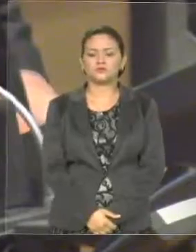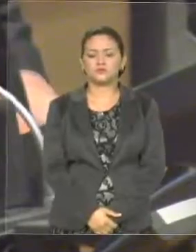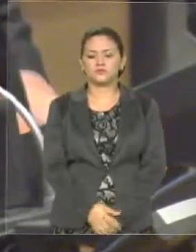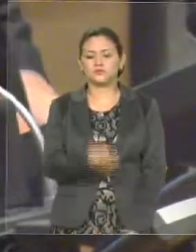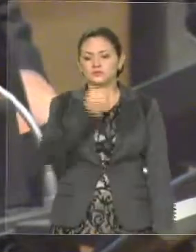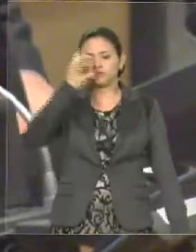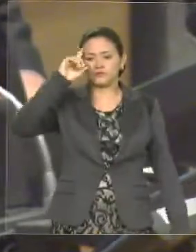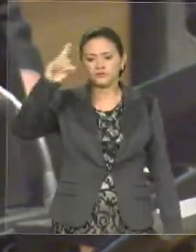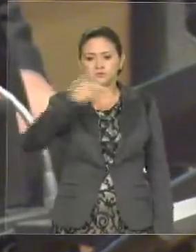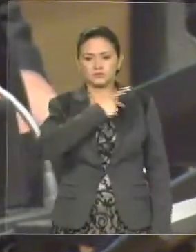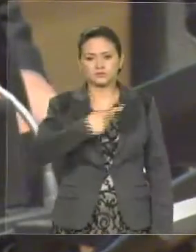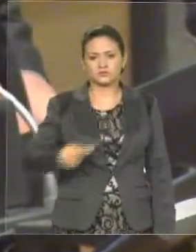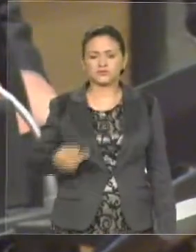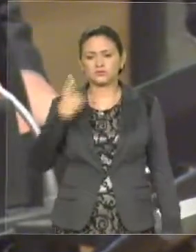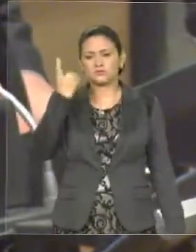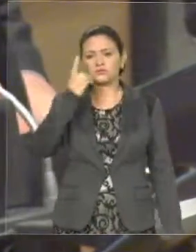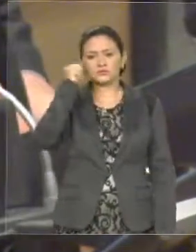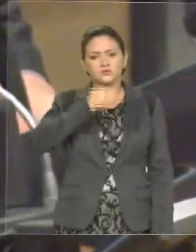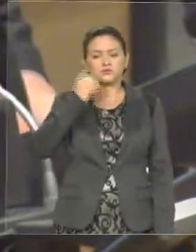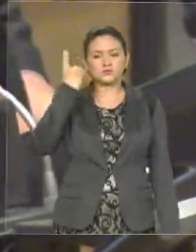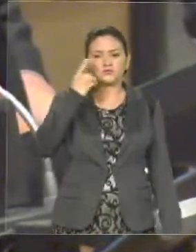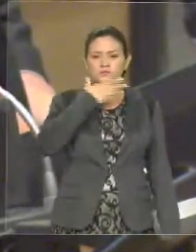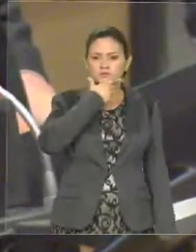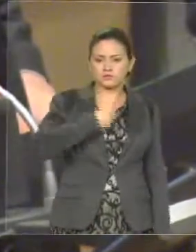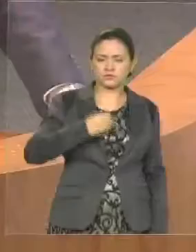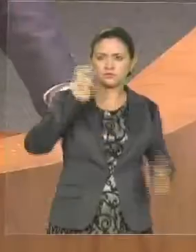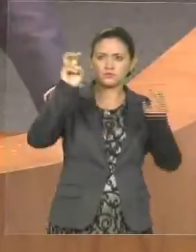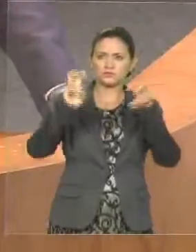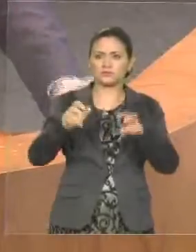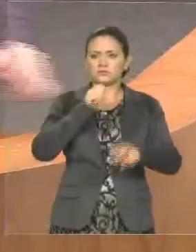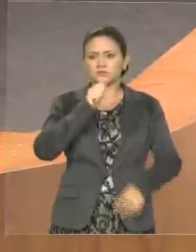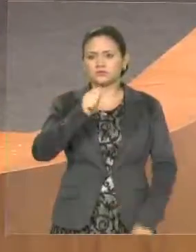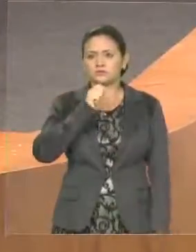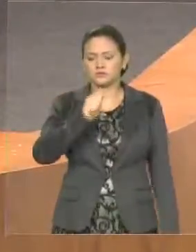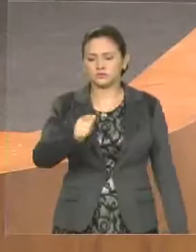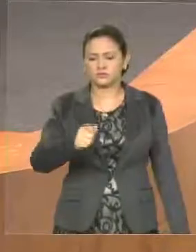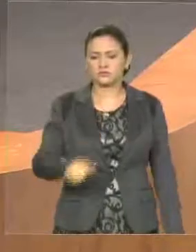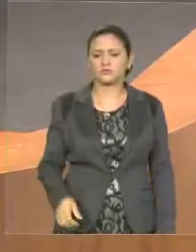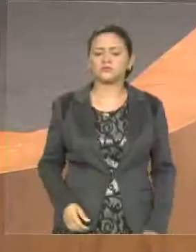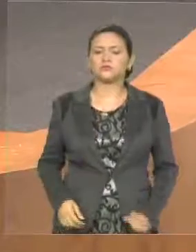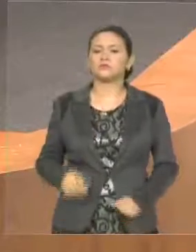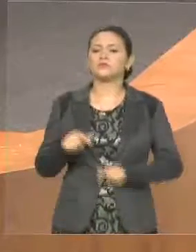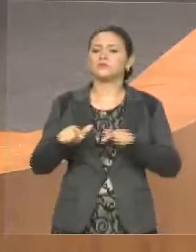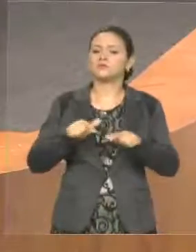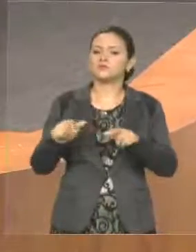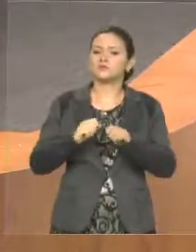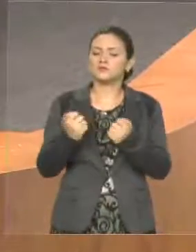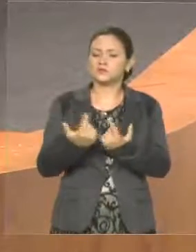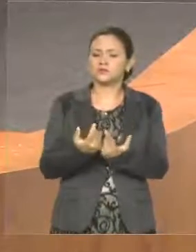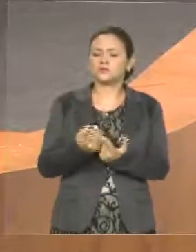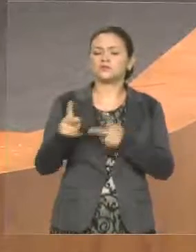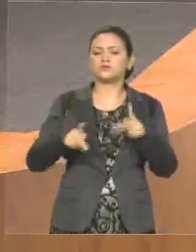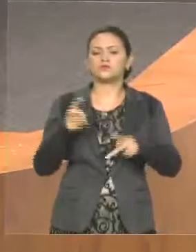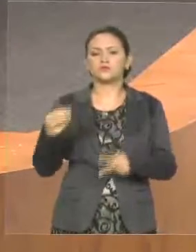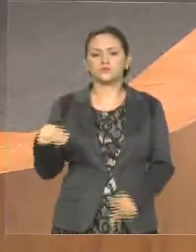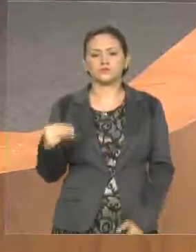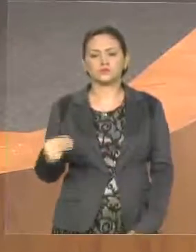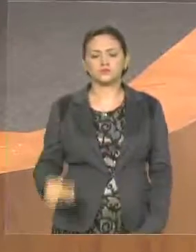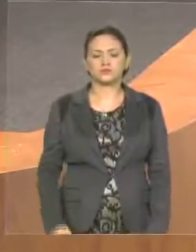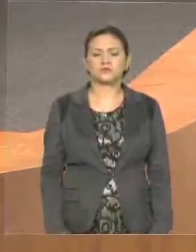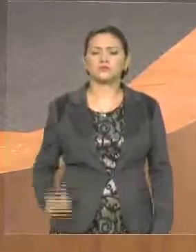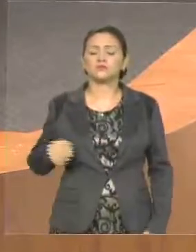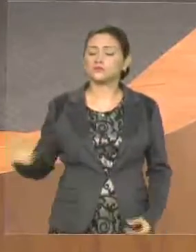Bom dia, senhor presidente, deputados e deputadas, galeria, imprensa, funcionários desta casa, maranhenses. Bom,